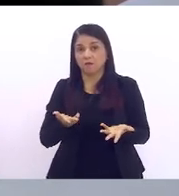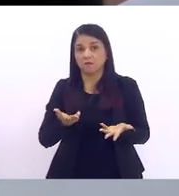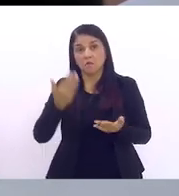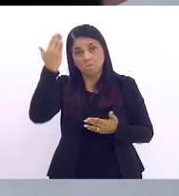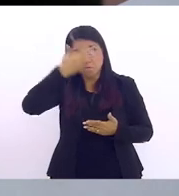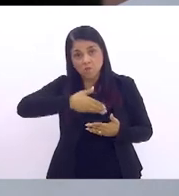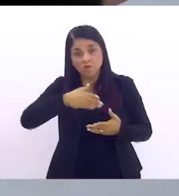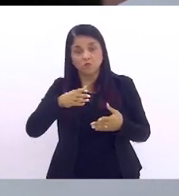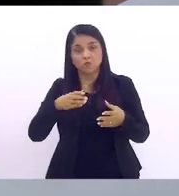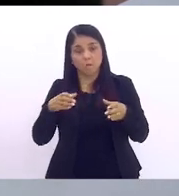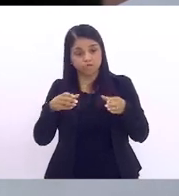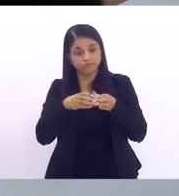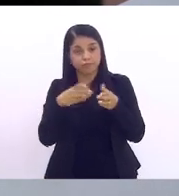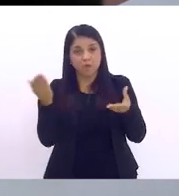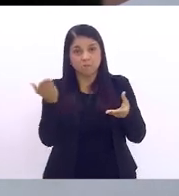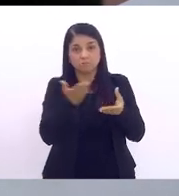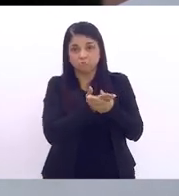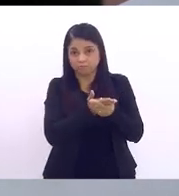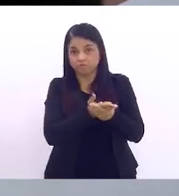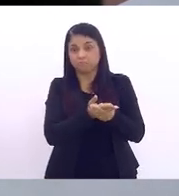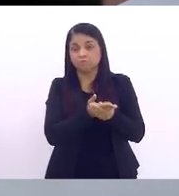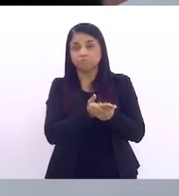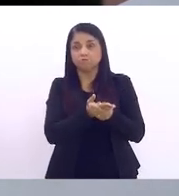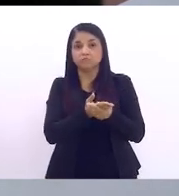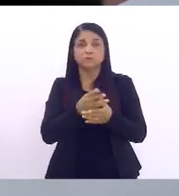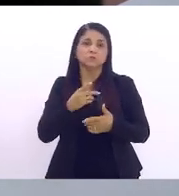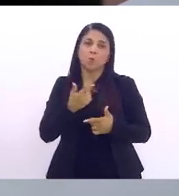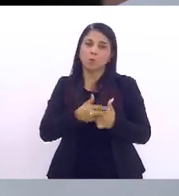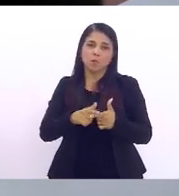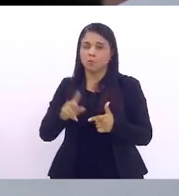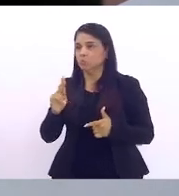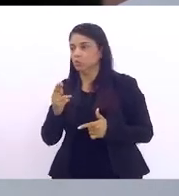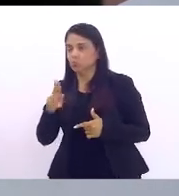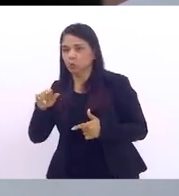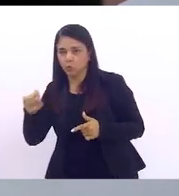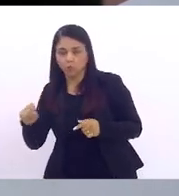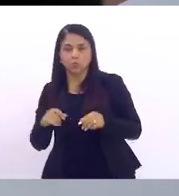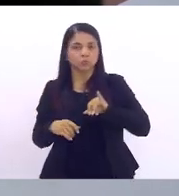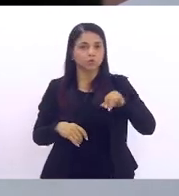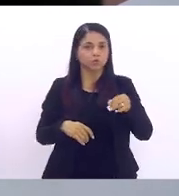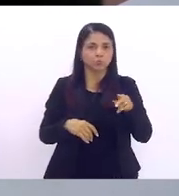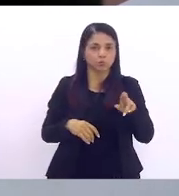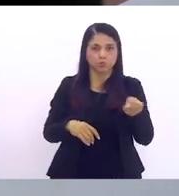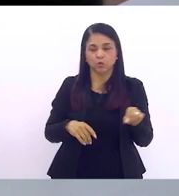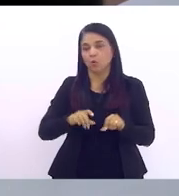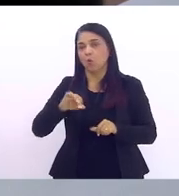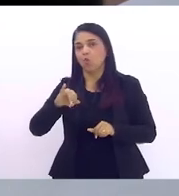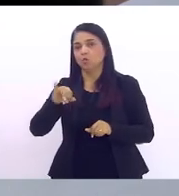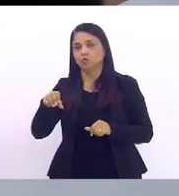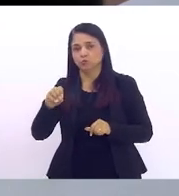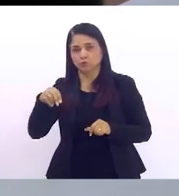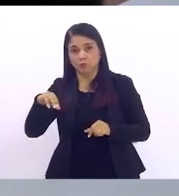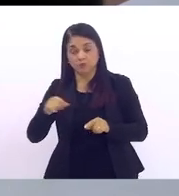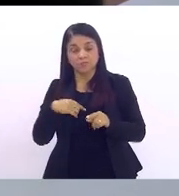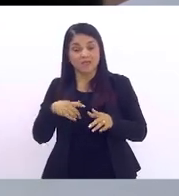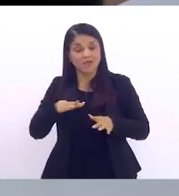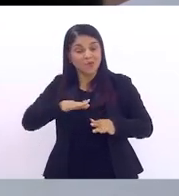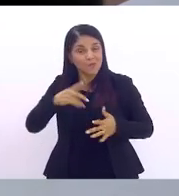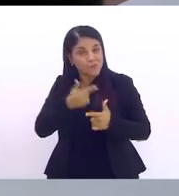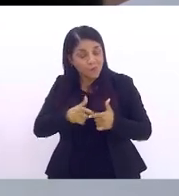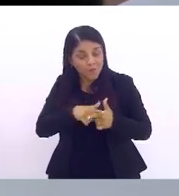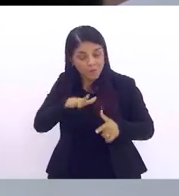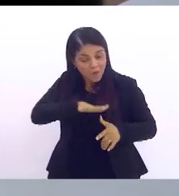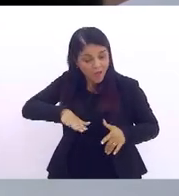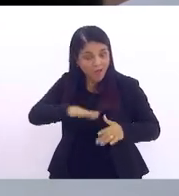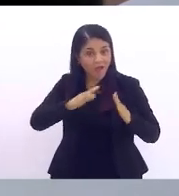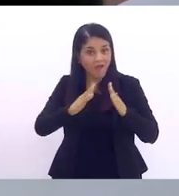uma ação coletiva que não é um problema do Hugo nem é um problema do Jonas ou do Júlio é um problema de todo uma região dos frequentadores de moradores não